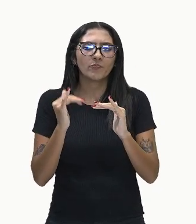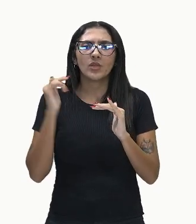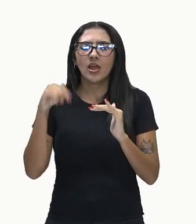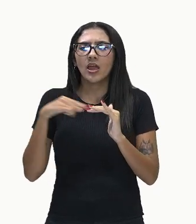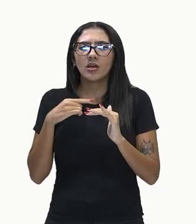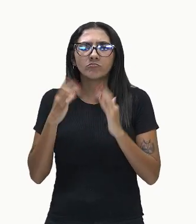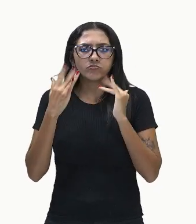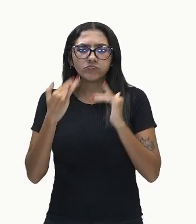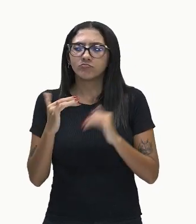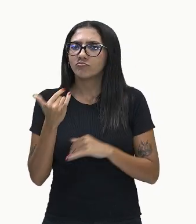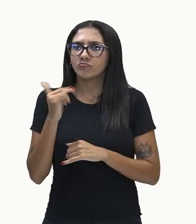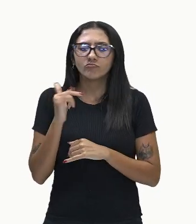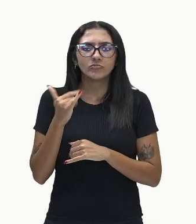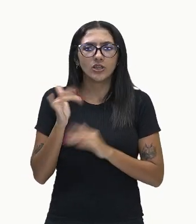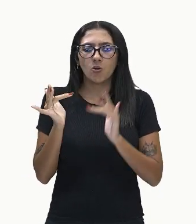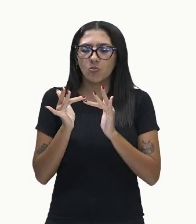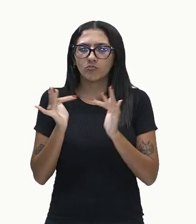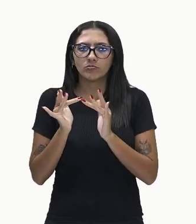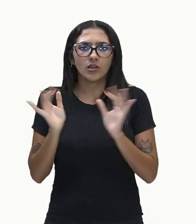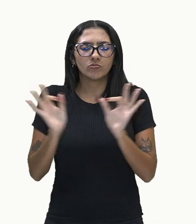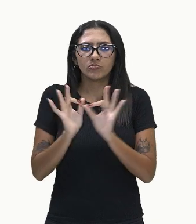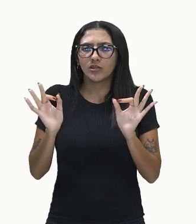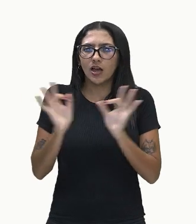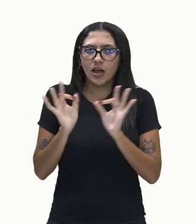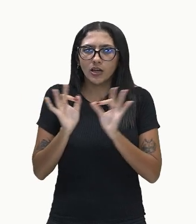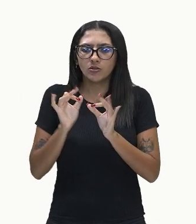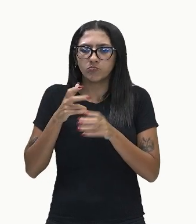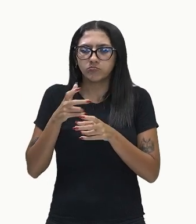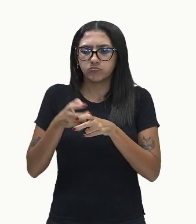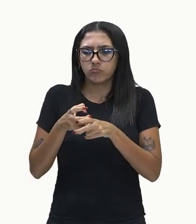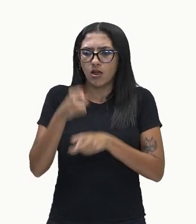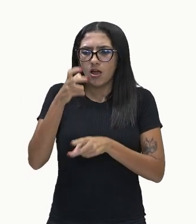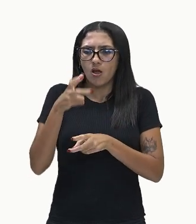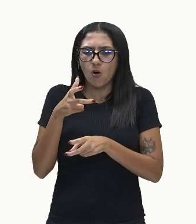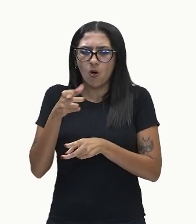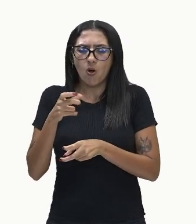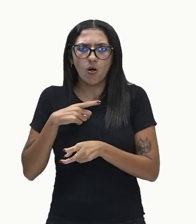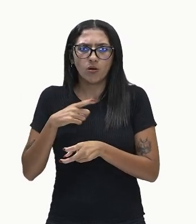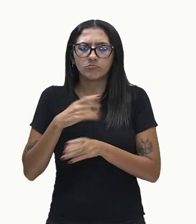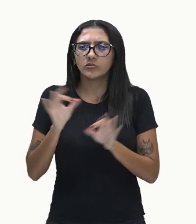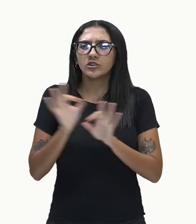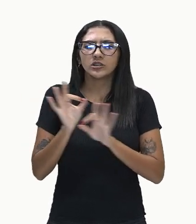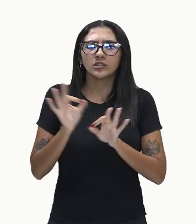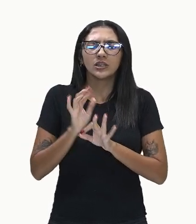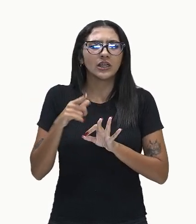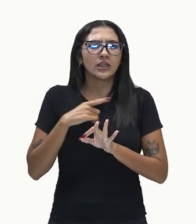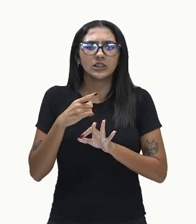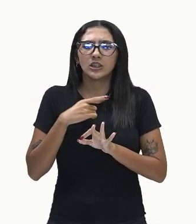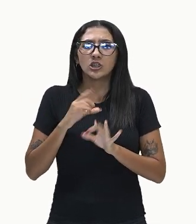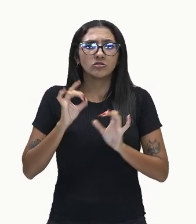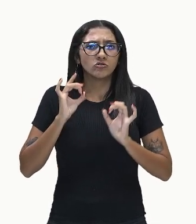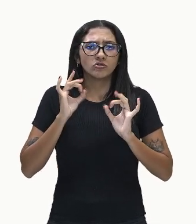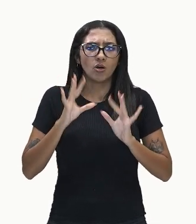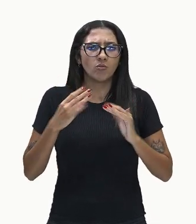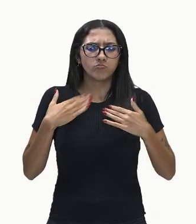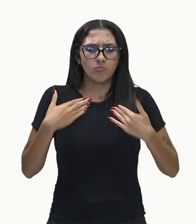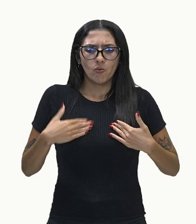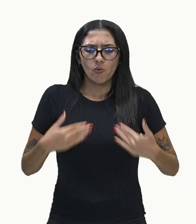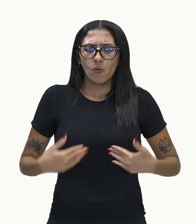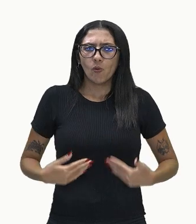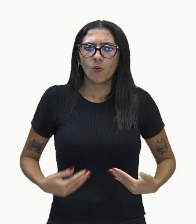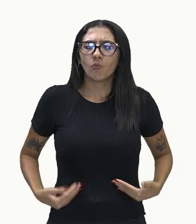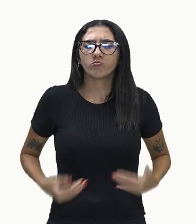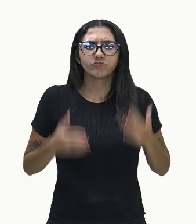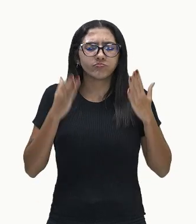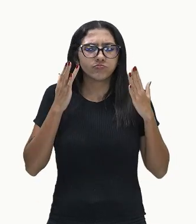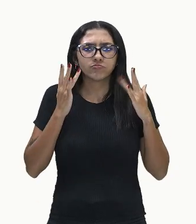não tem nenhuma intervenção de anestesia, nem de corte, nada, é realmente o corpo seguindo o